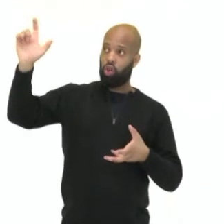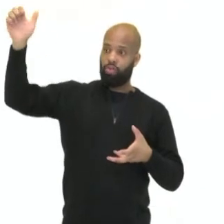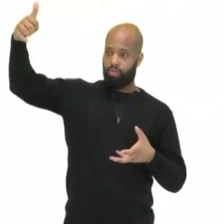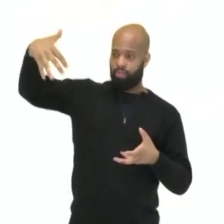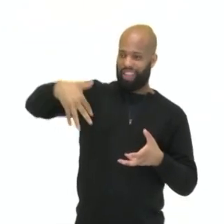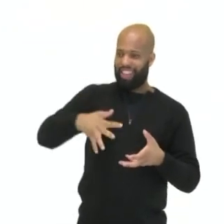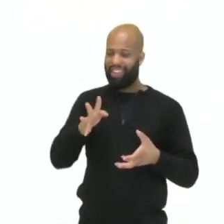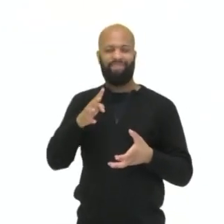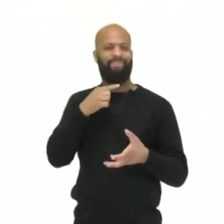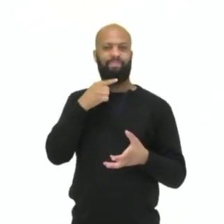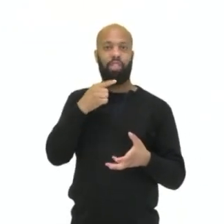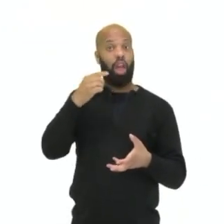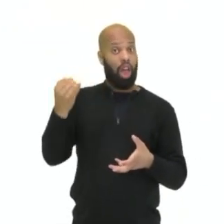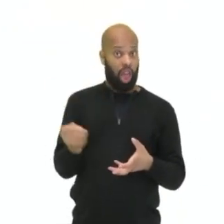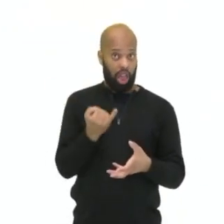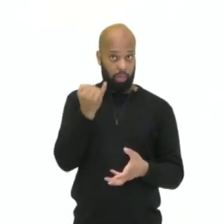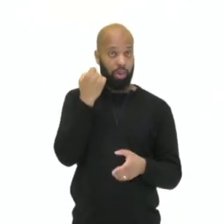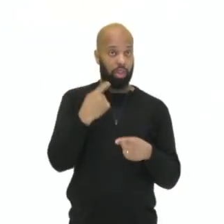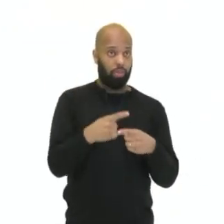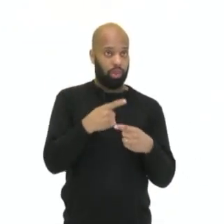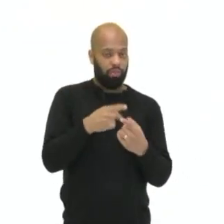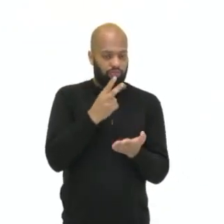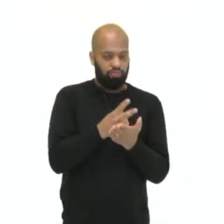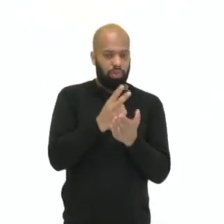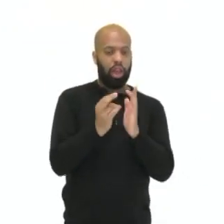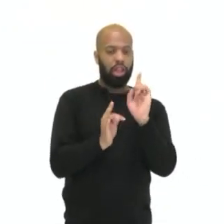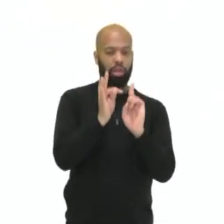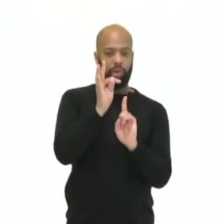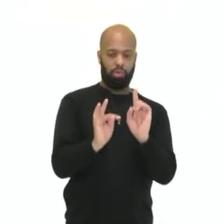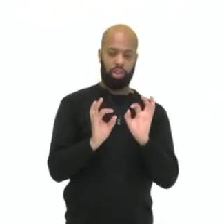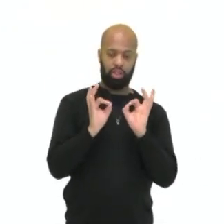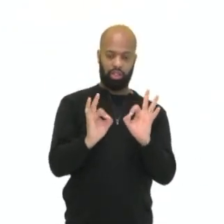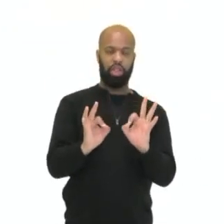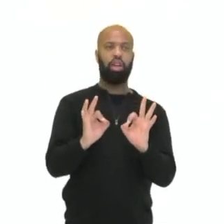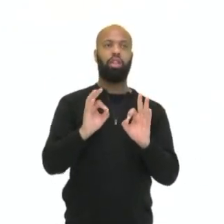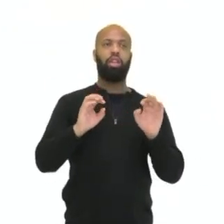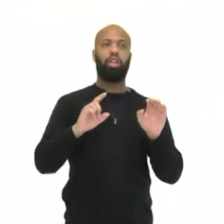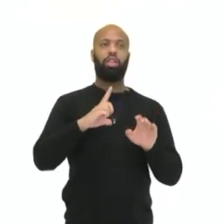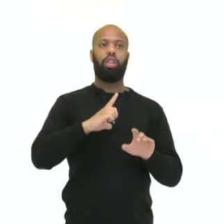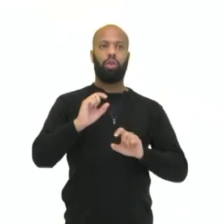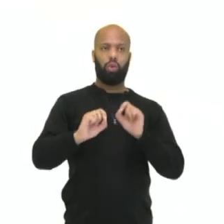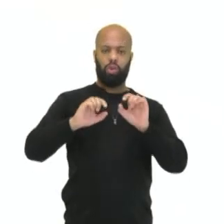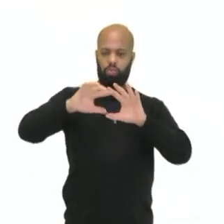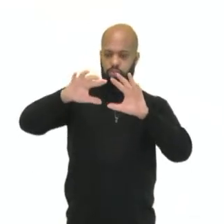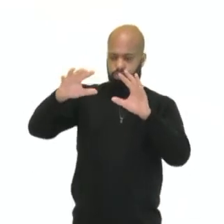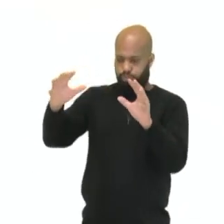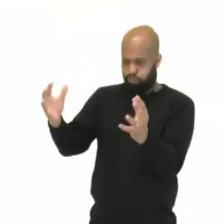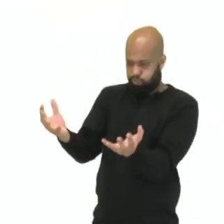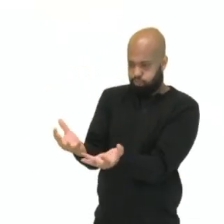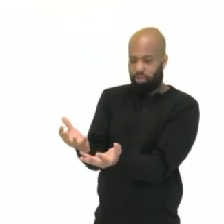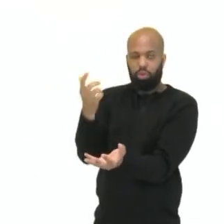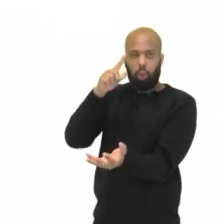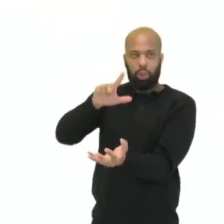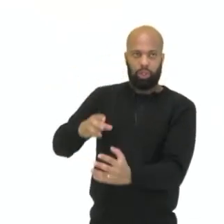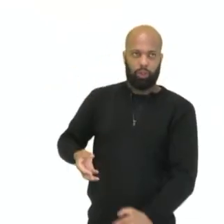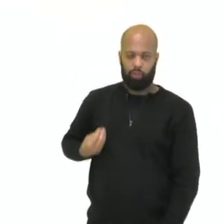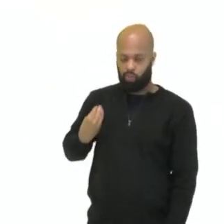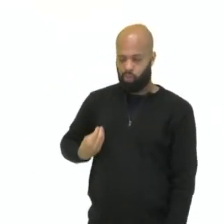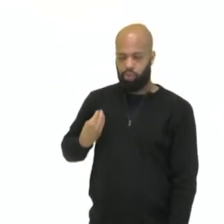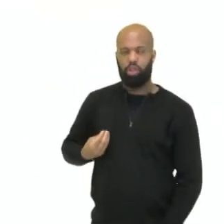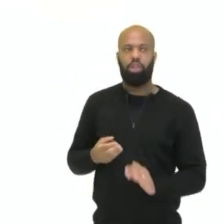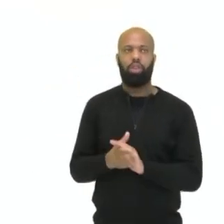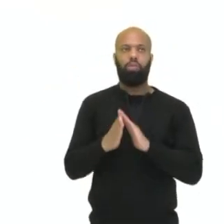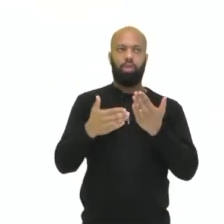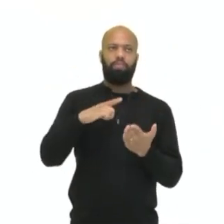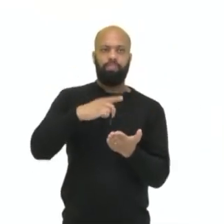a temperatura do nosso planeta ali constante dentro de uma de algo para a gente poder sobreviver, né? Então ele